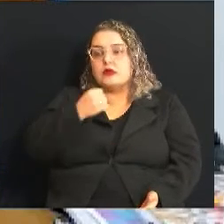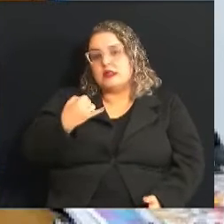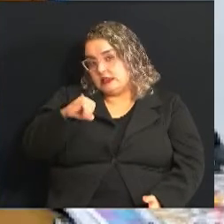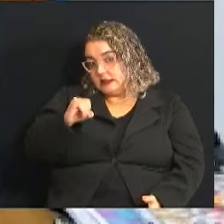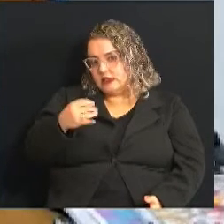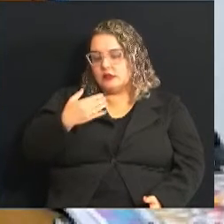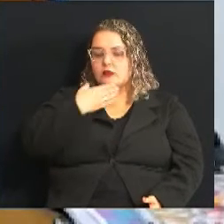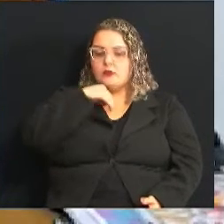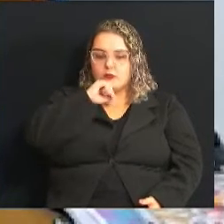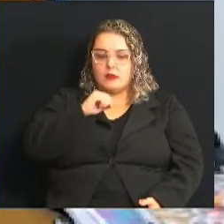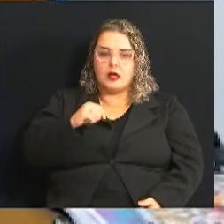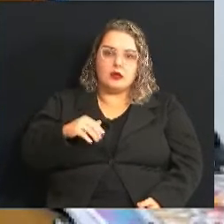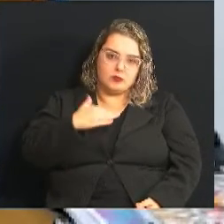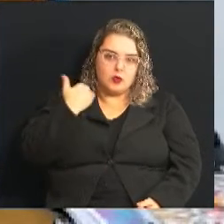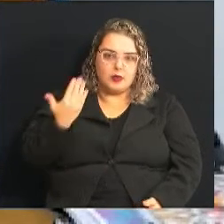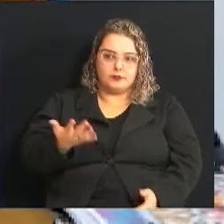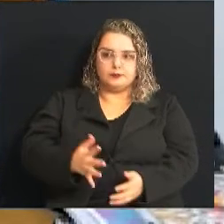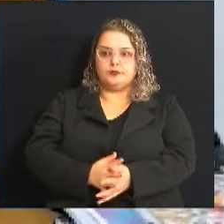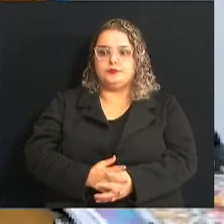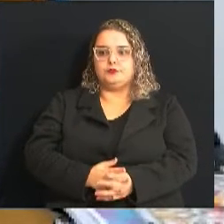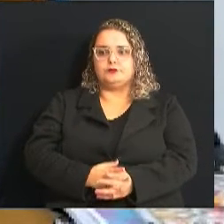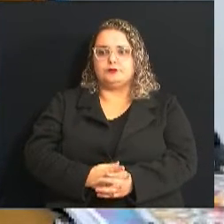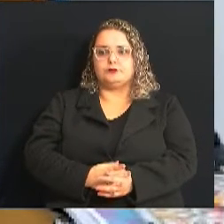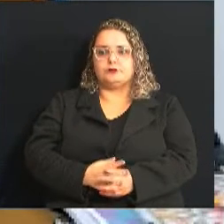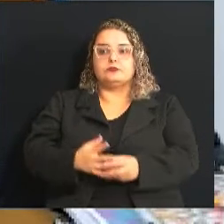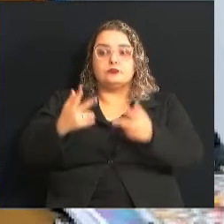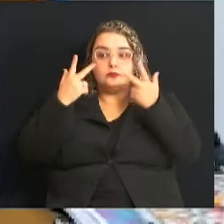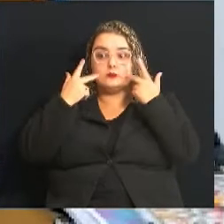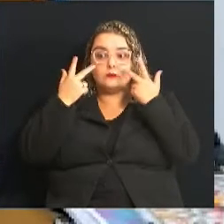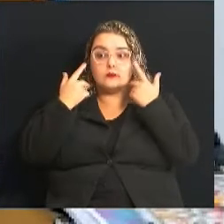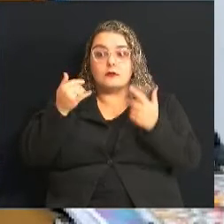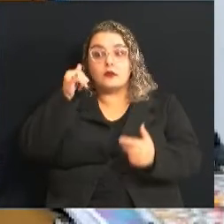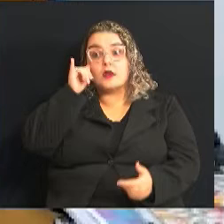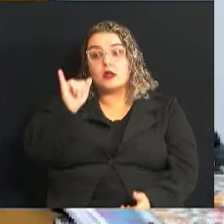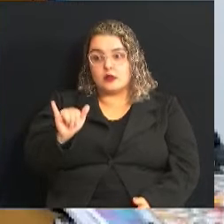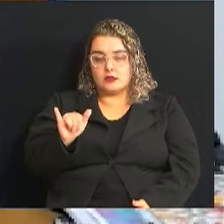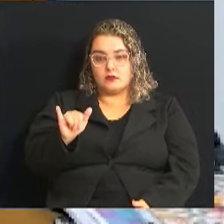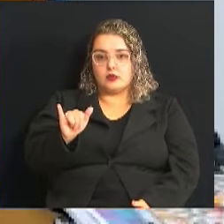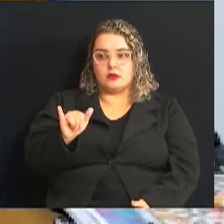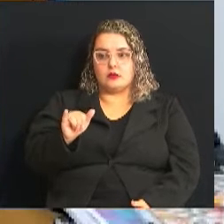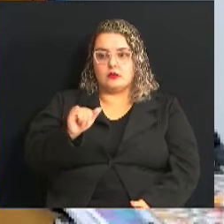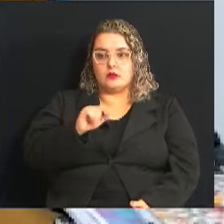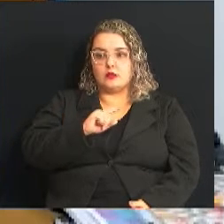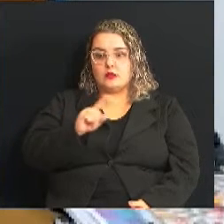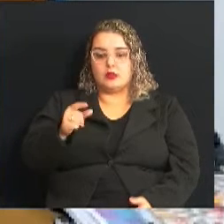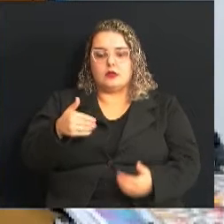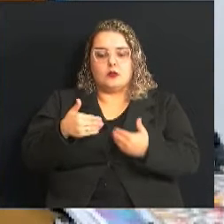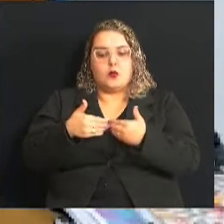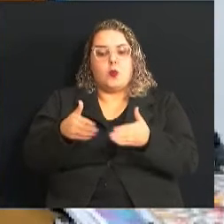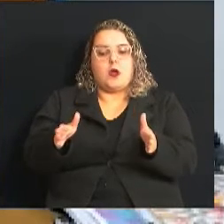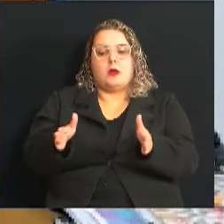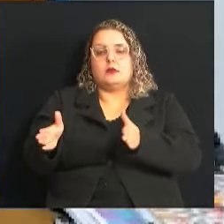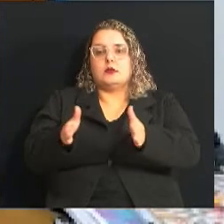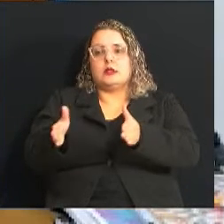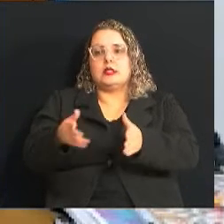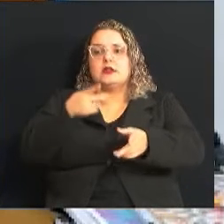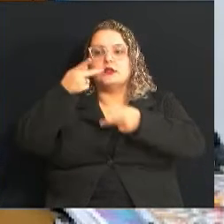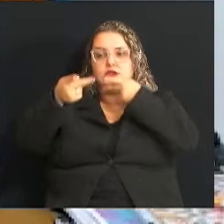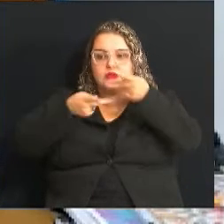faleceu. E normalmente as pessoas evitam. Aí não se abre espaço de